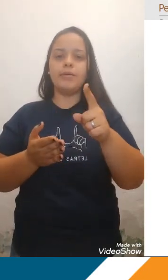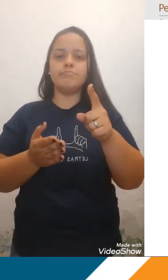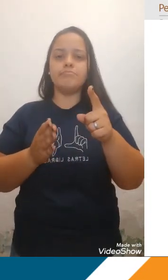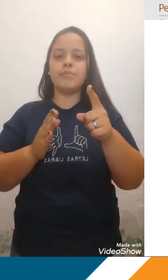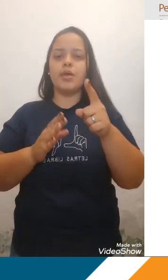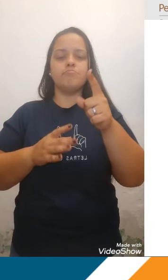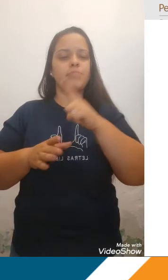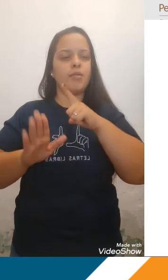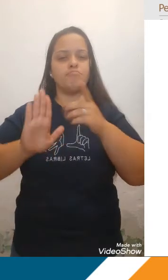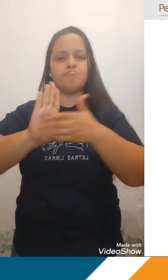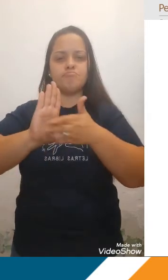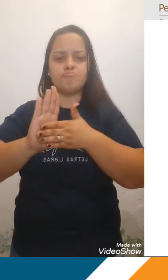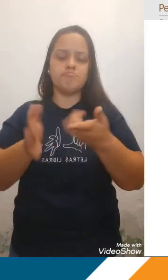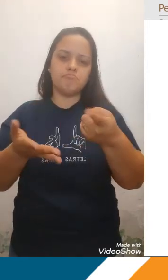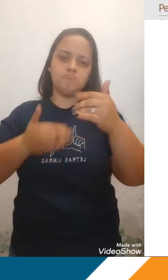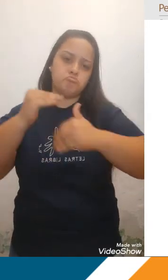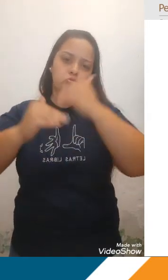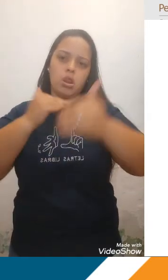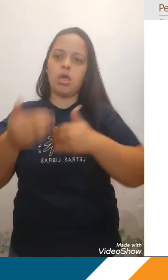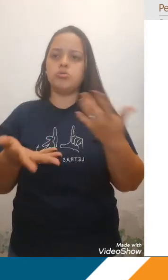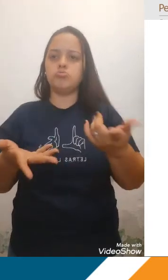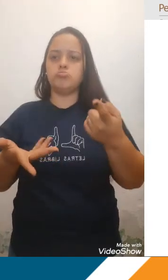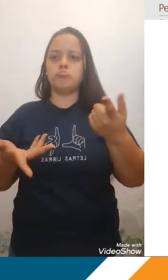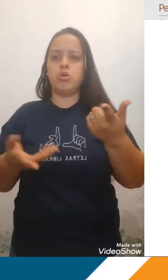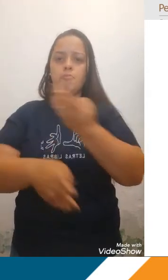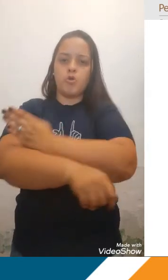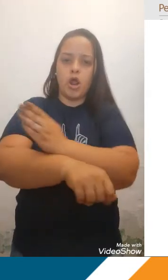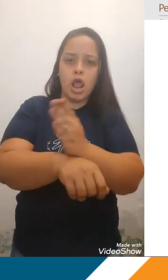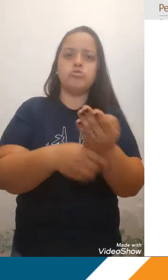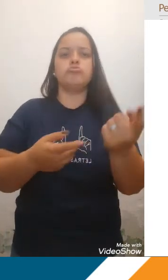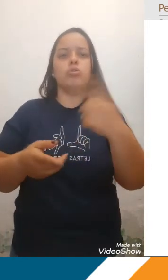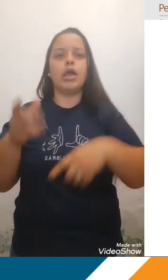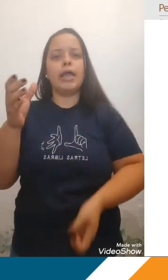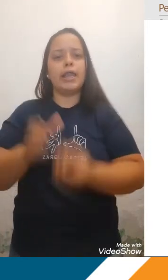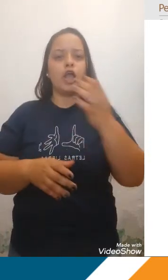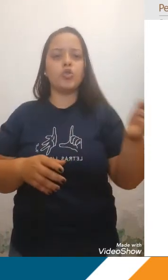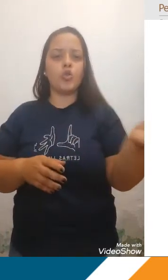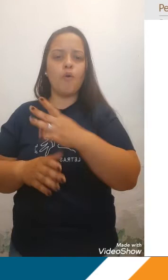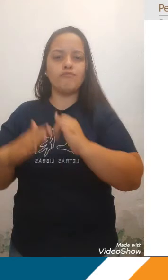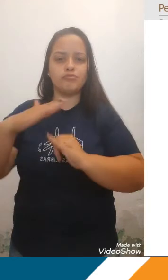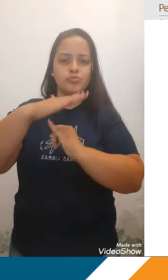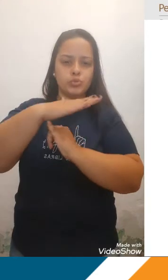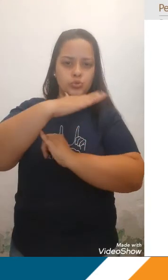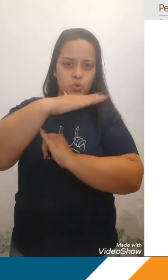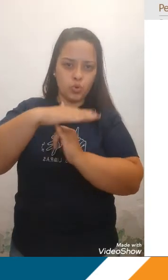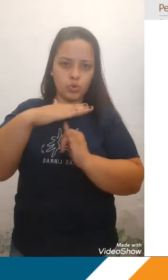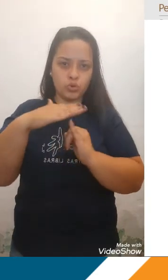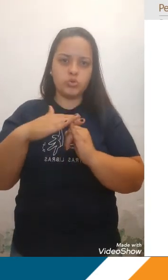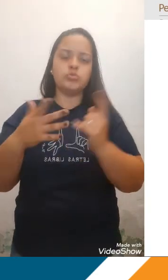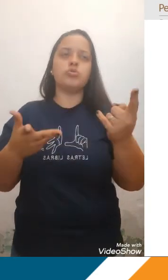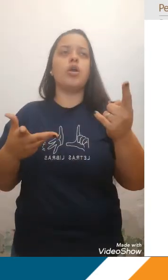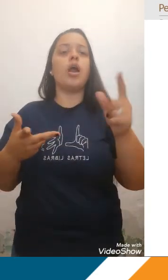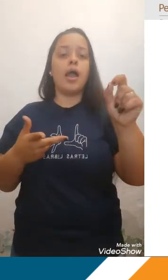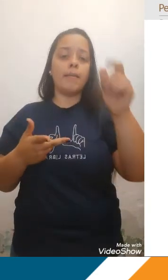aparelho burocrático da metrópole. Aqui foi necessário também criar novos órgãos que contaram com